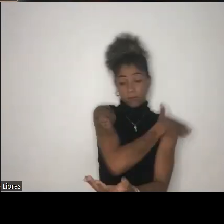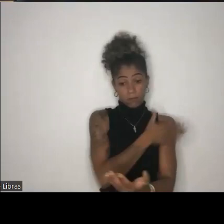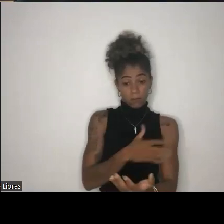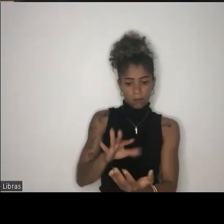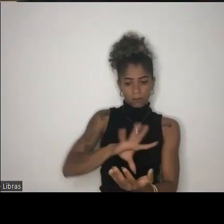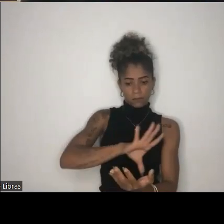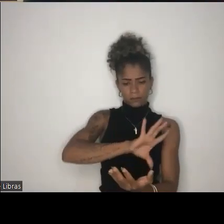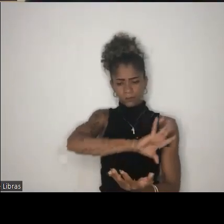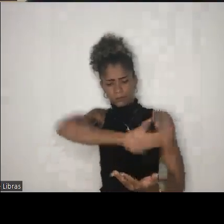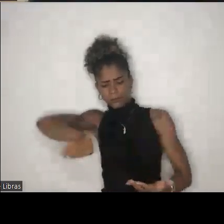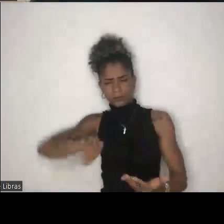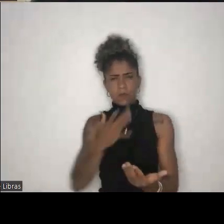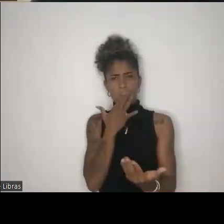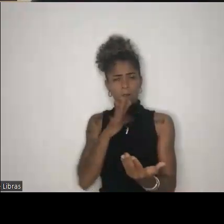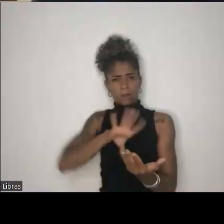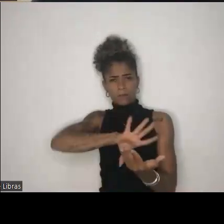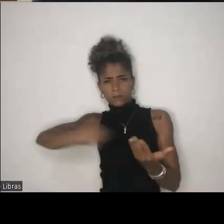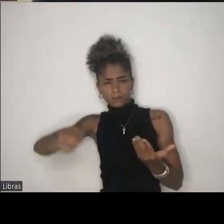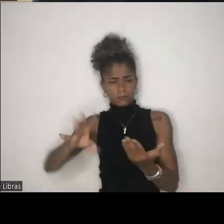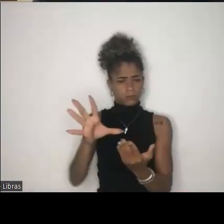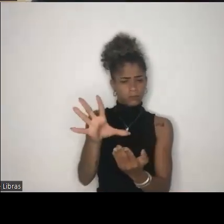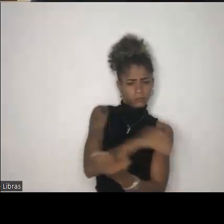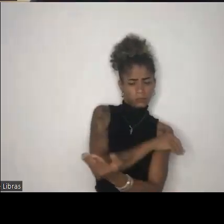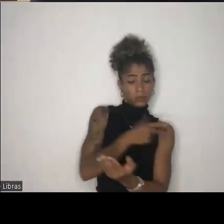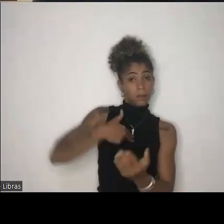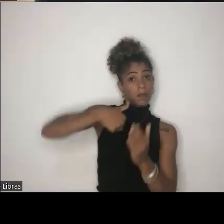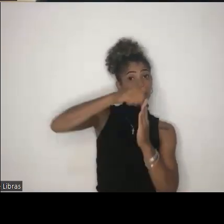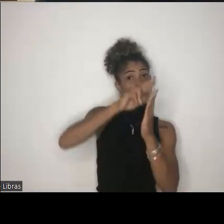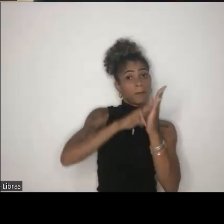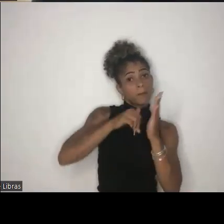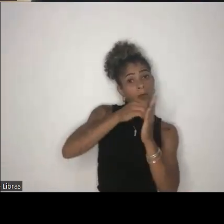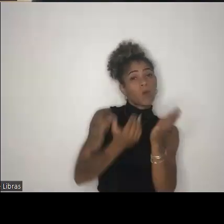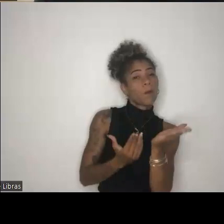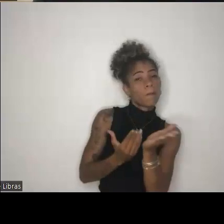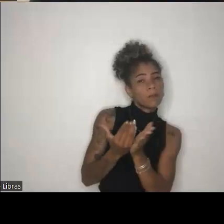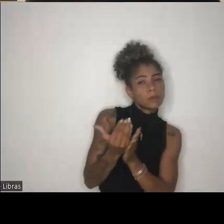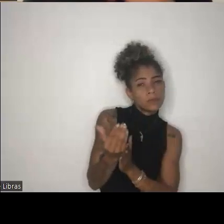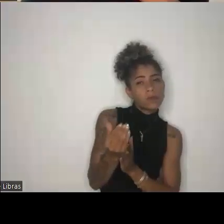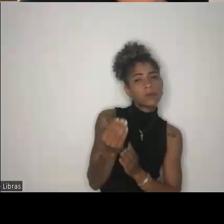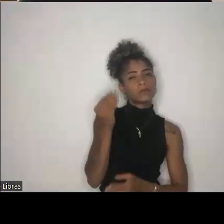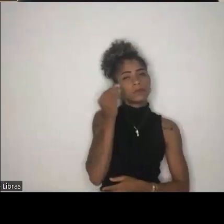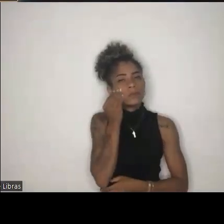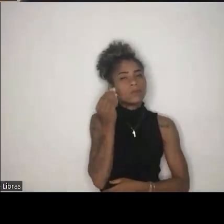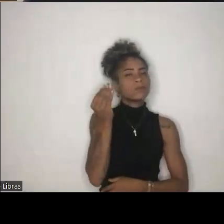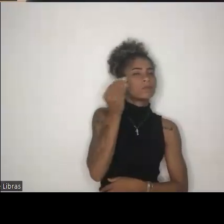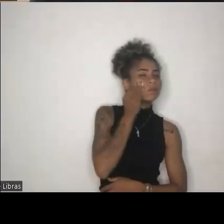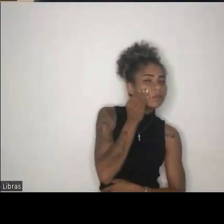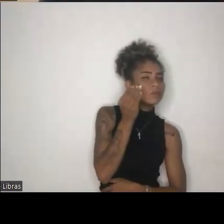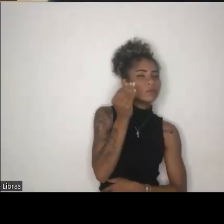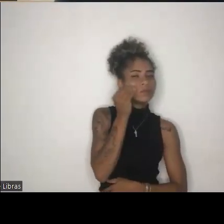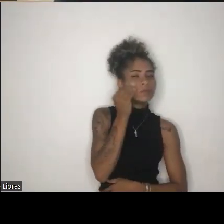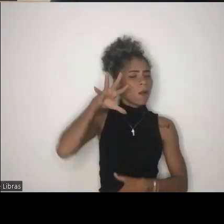Diminuir a quantidade de cores então a minha pintura ela começou a ser uma busca ao que é